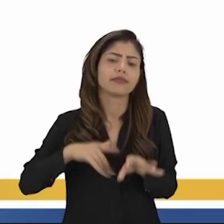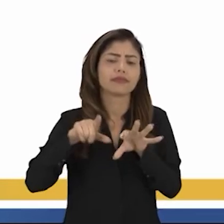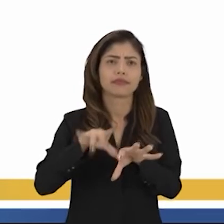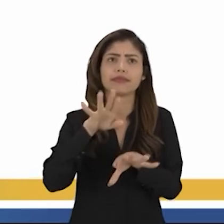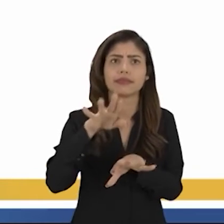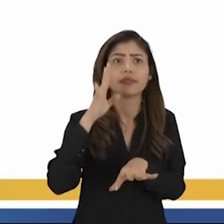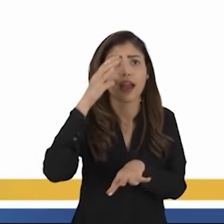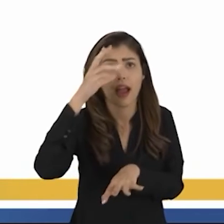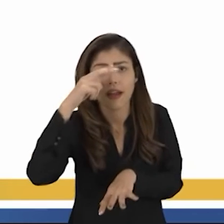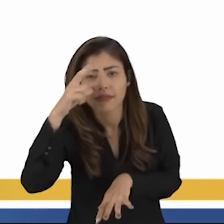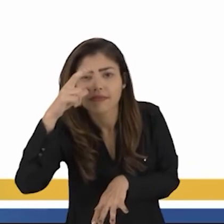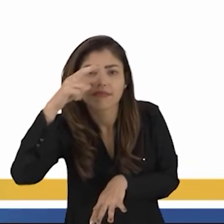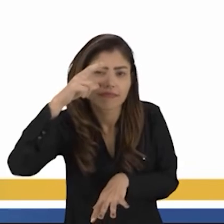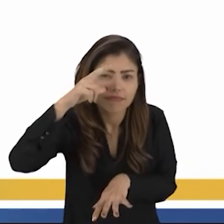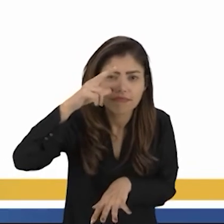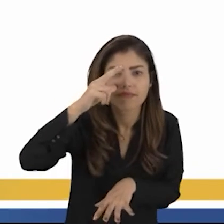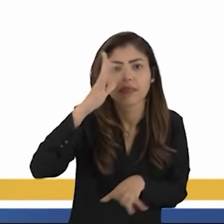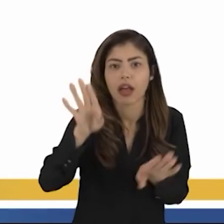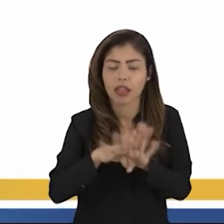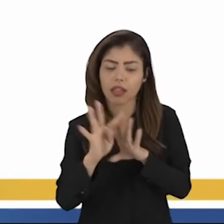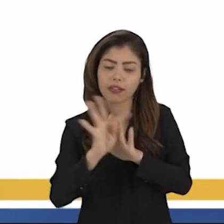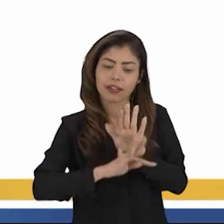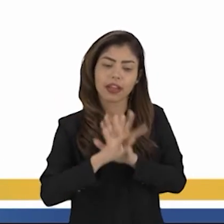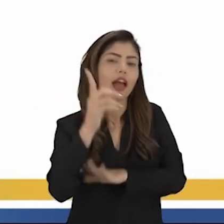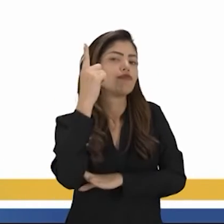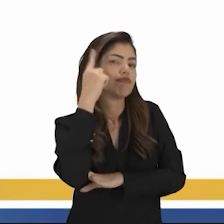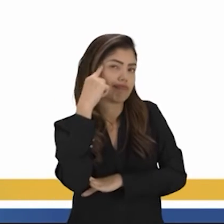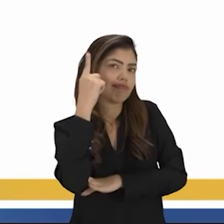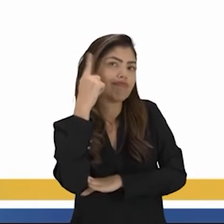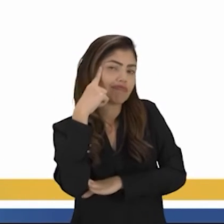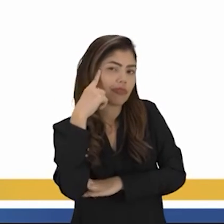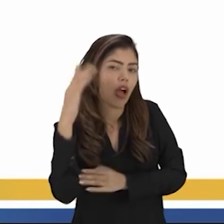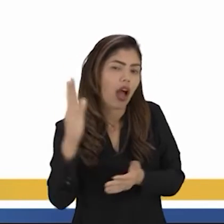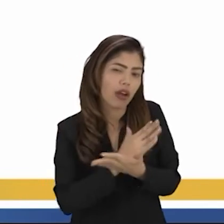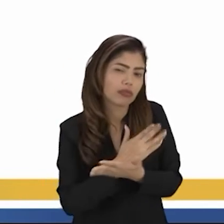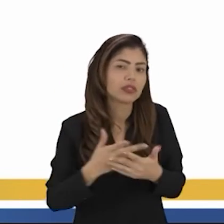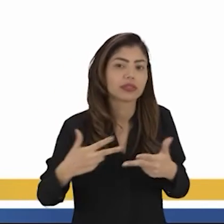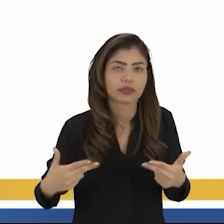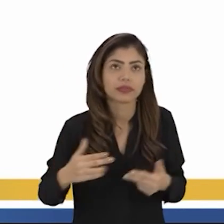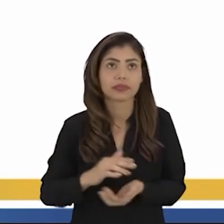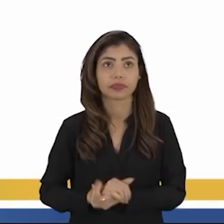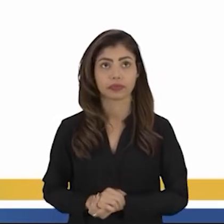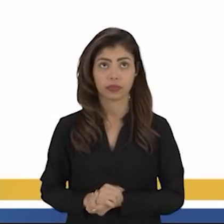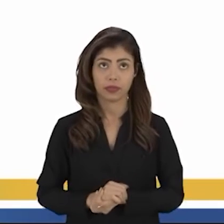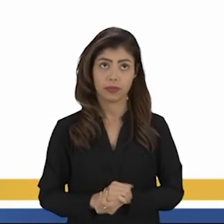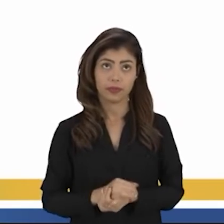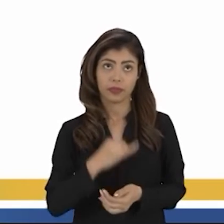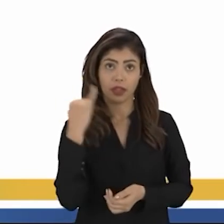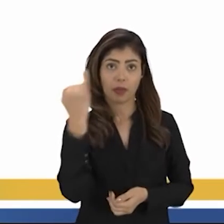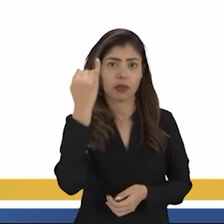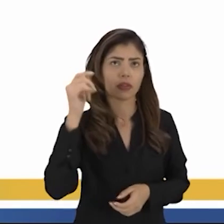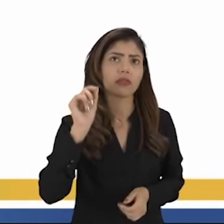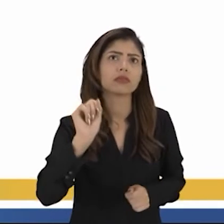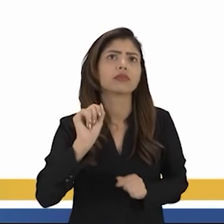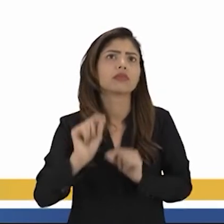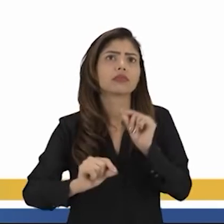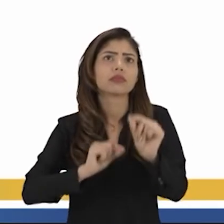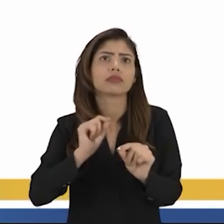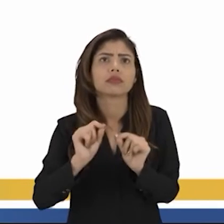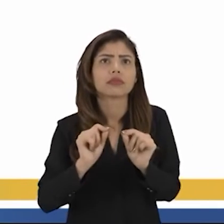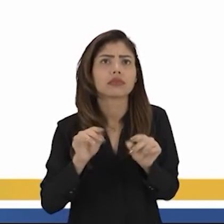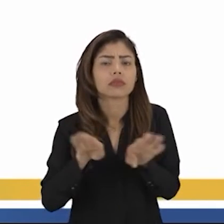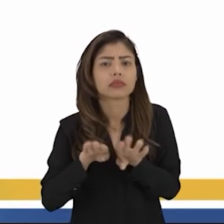assim, dessas curiosidades, desses textos que nos fazem entender algumas coisas. É importante pontuar? É